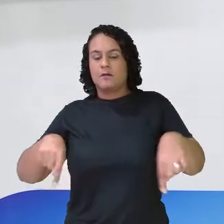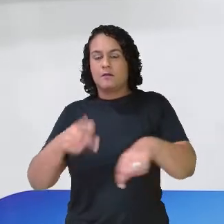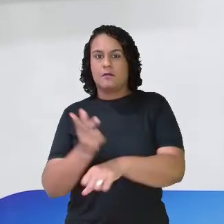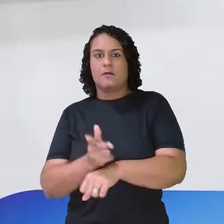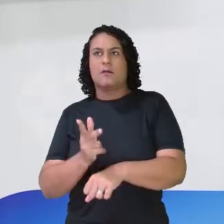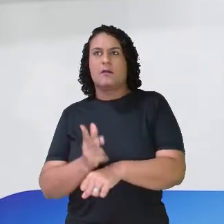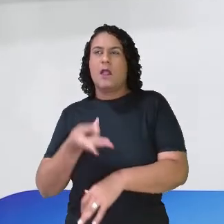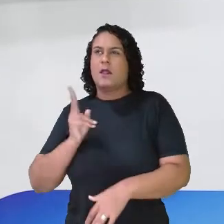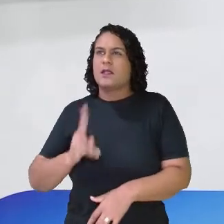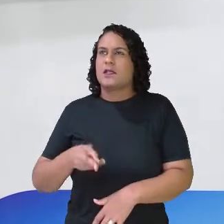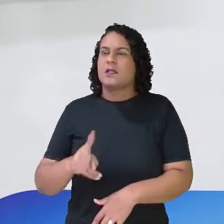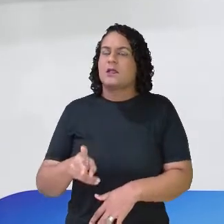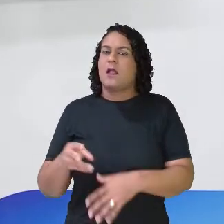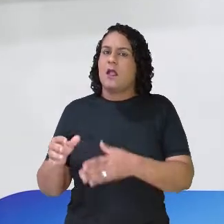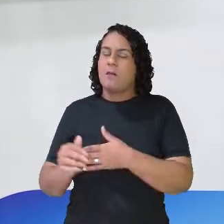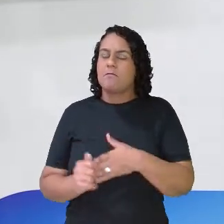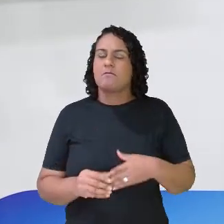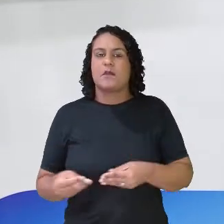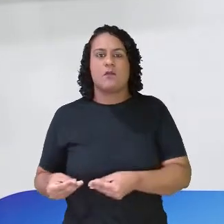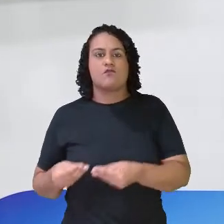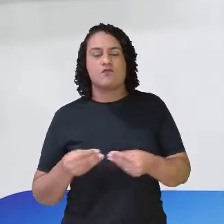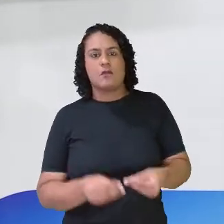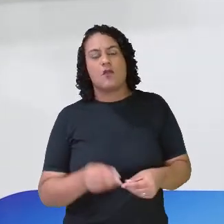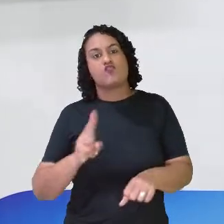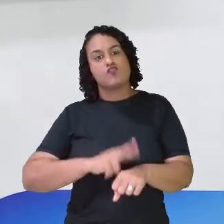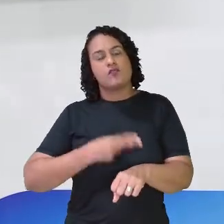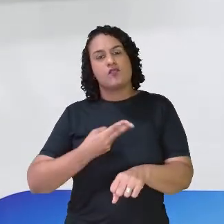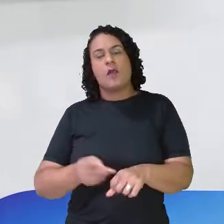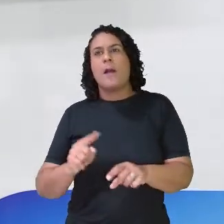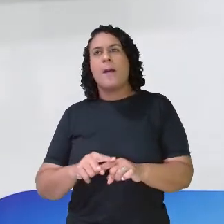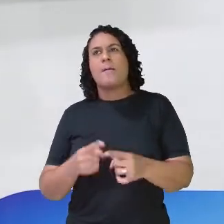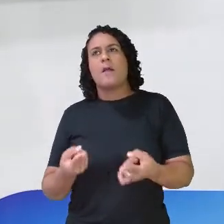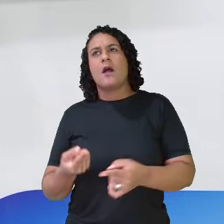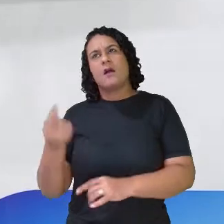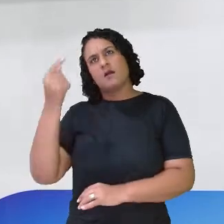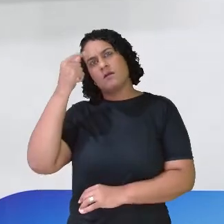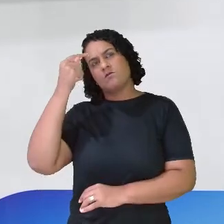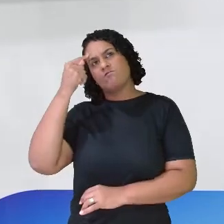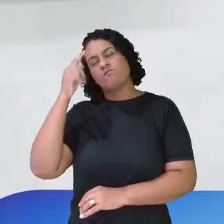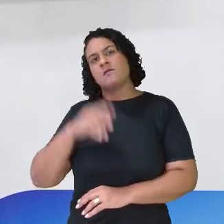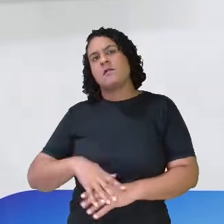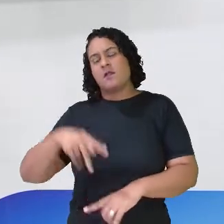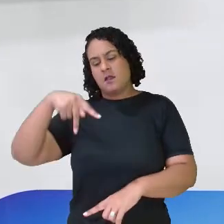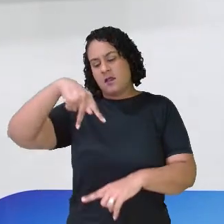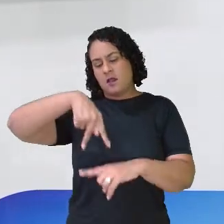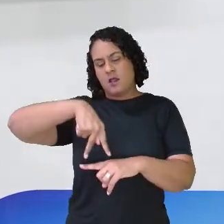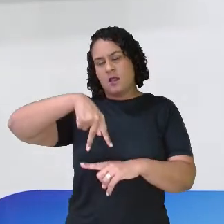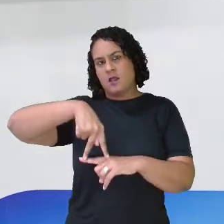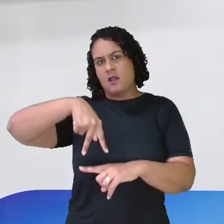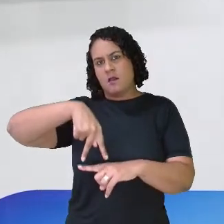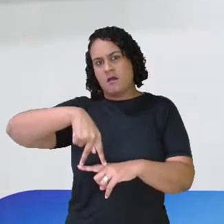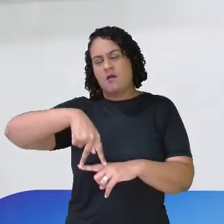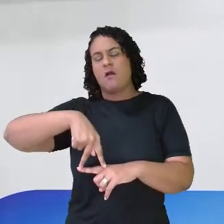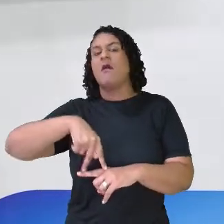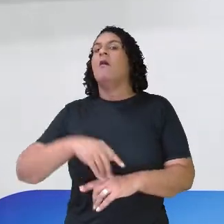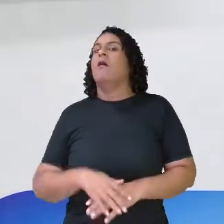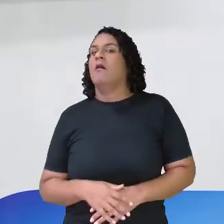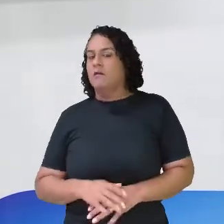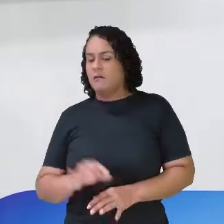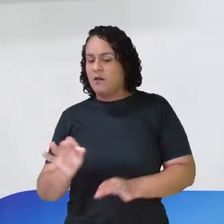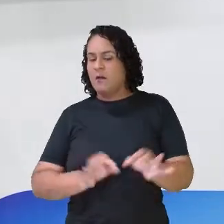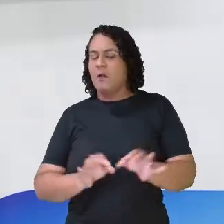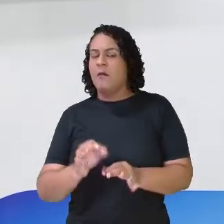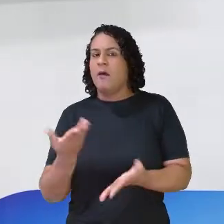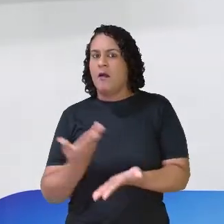trago chocolate, mas agora me veio na cabeça essa questão do triângulo, a forma geométrica. Eu vou preparar uma aula e